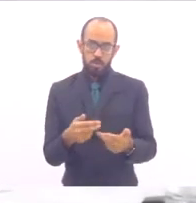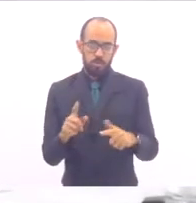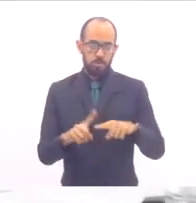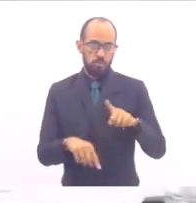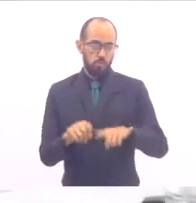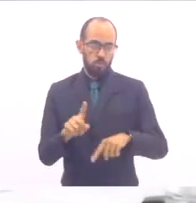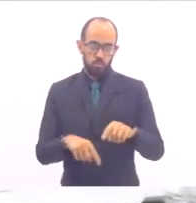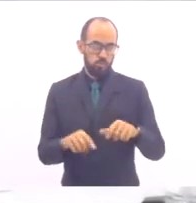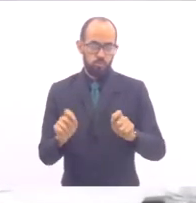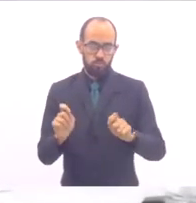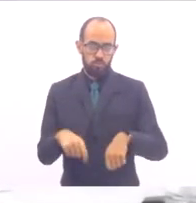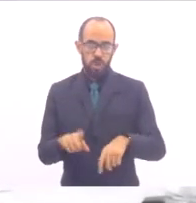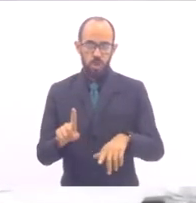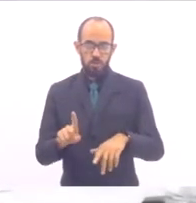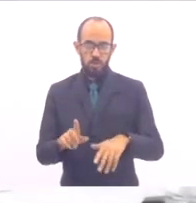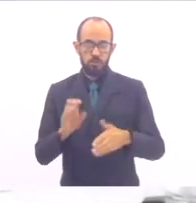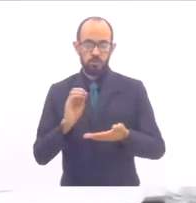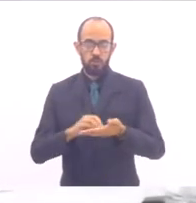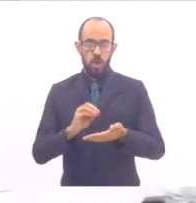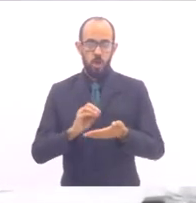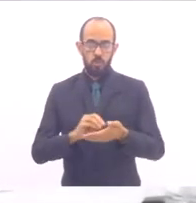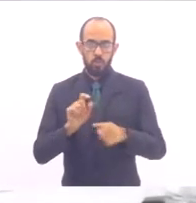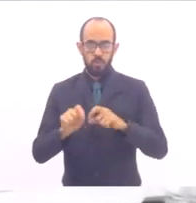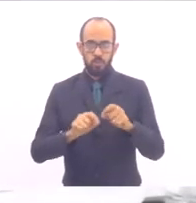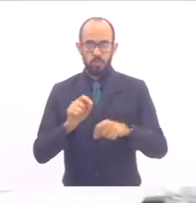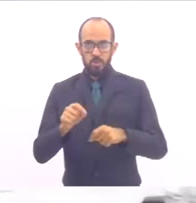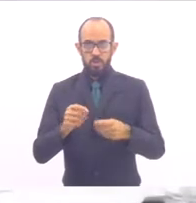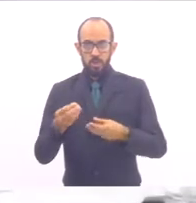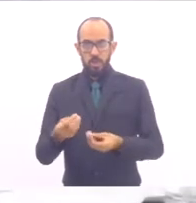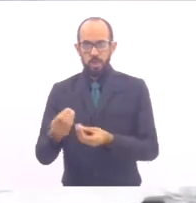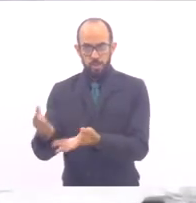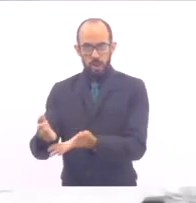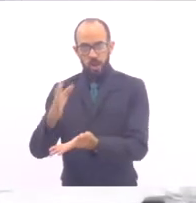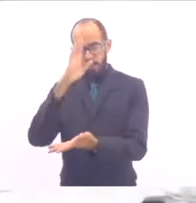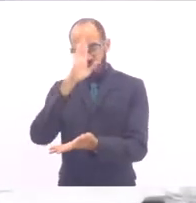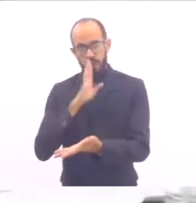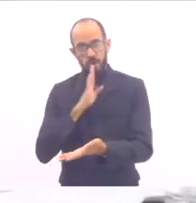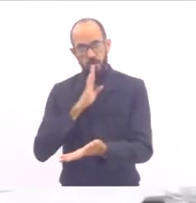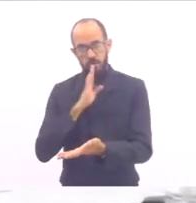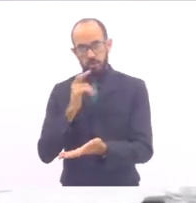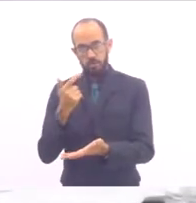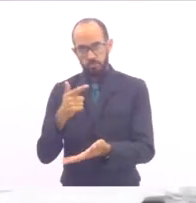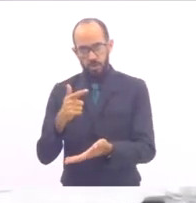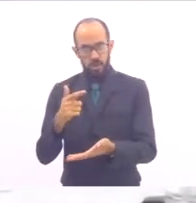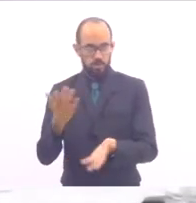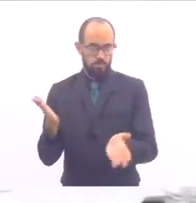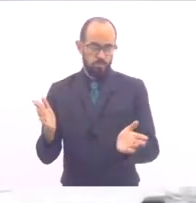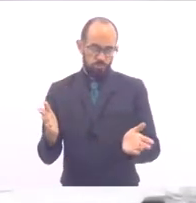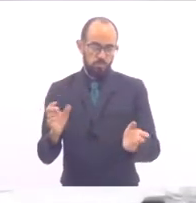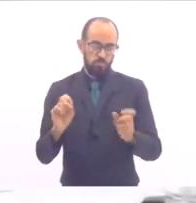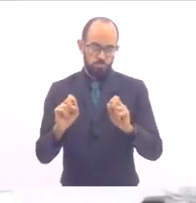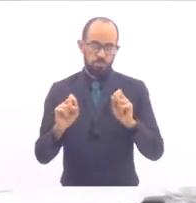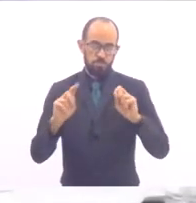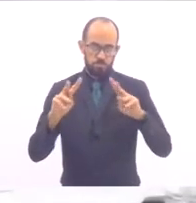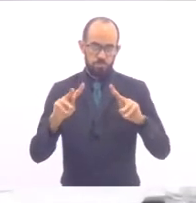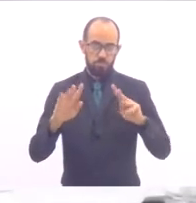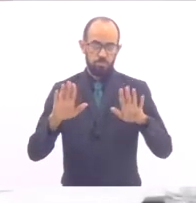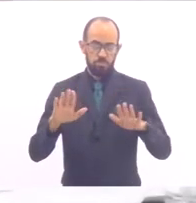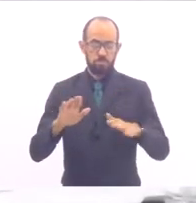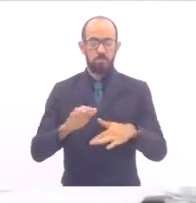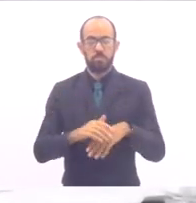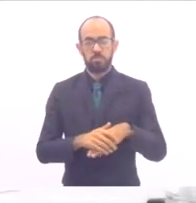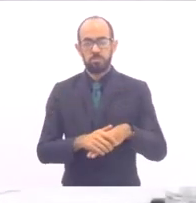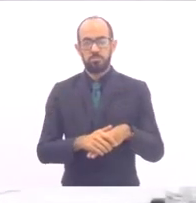uma... Agora, não está escrito que a entrega é gratuita, realmente não está escrito. Quer dizer, está suposto, mas não está